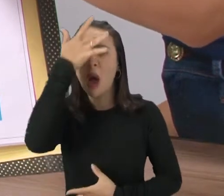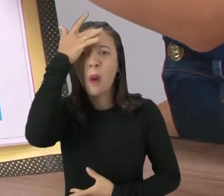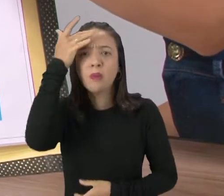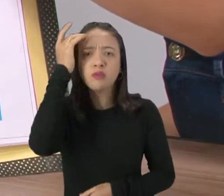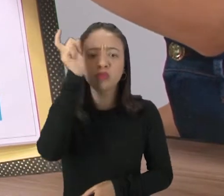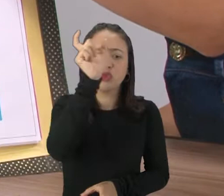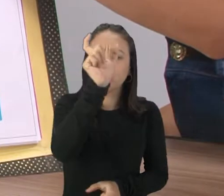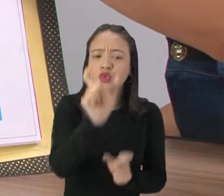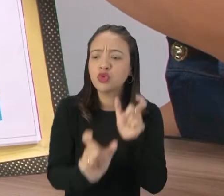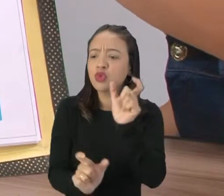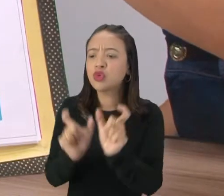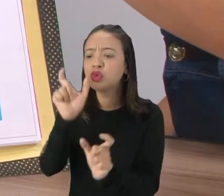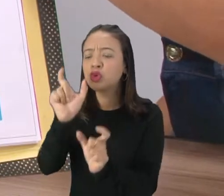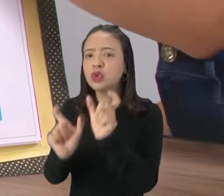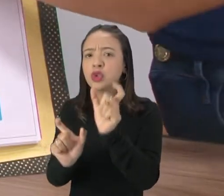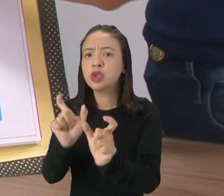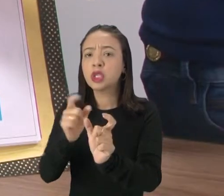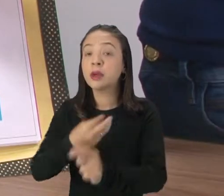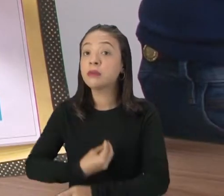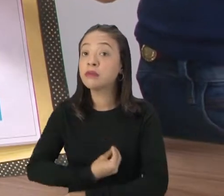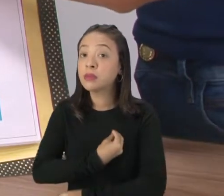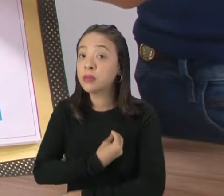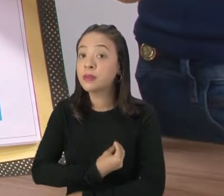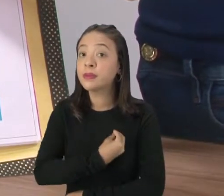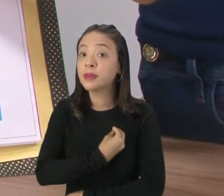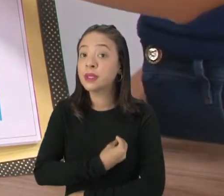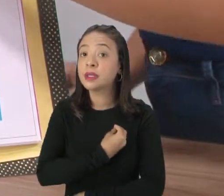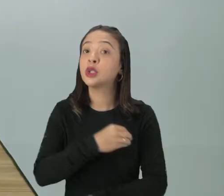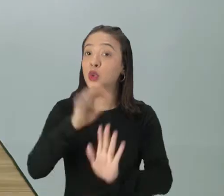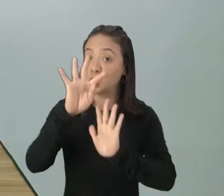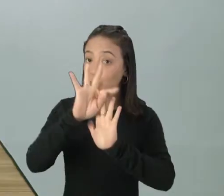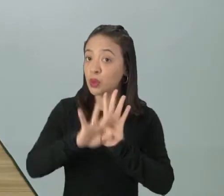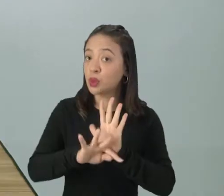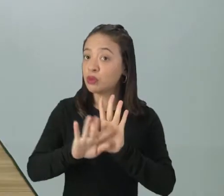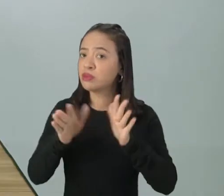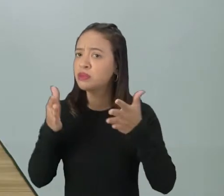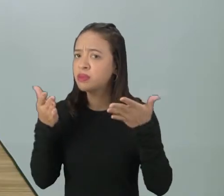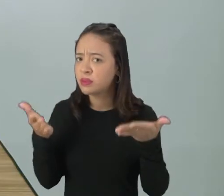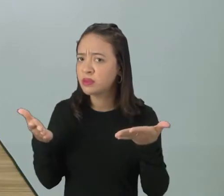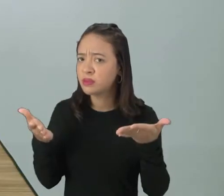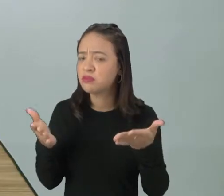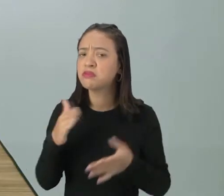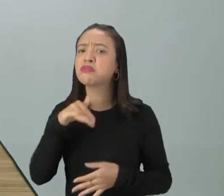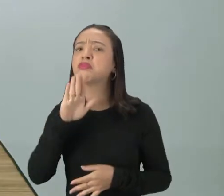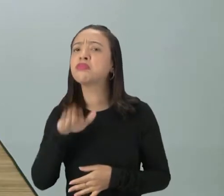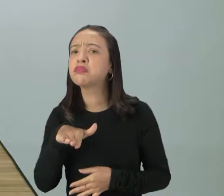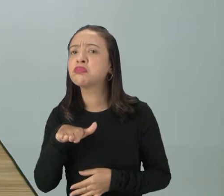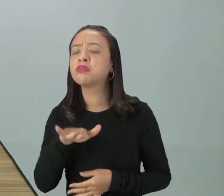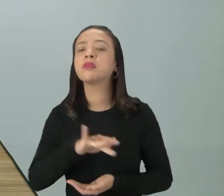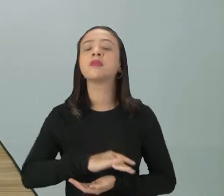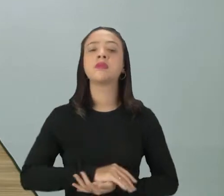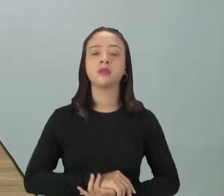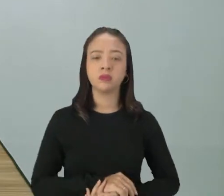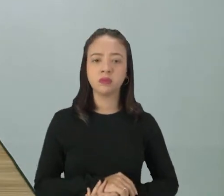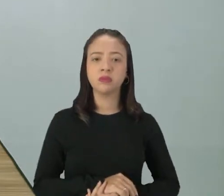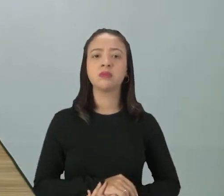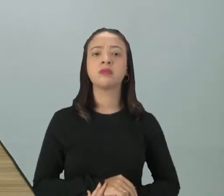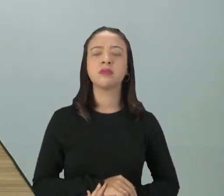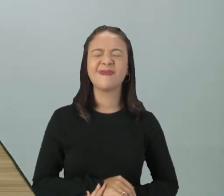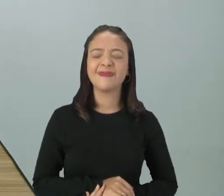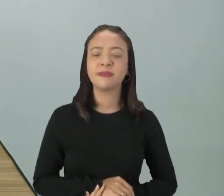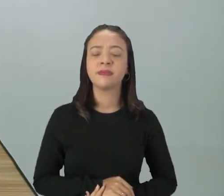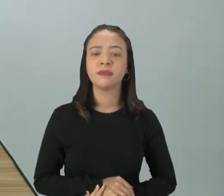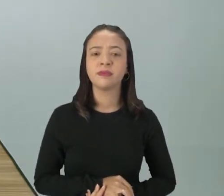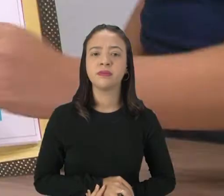personagens do nosso texto? Quem são os personagens do nosso texto? Vamos